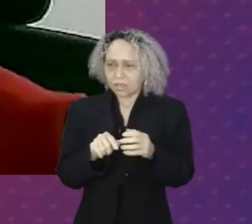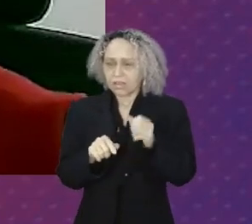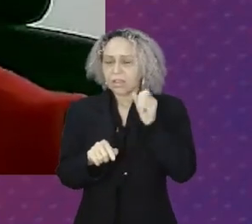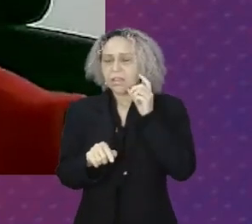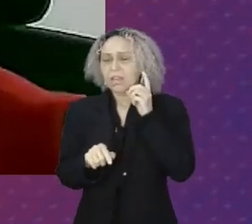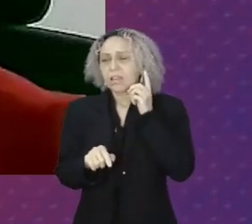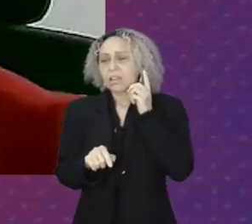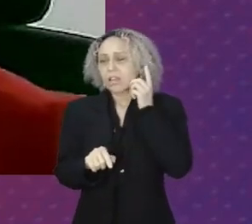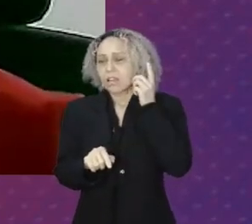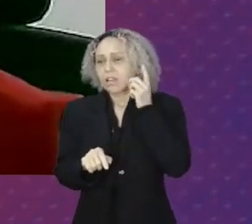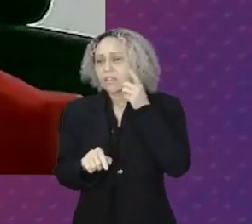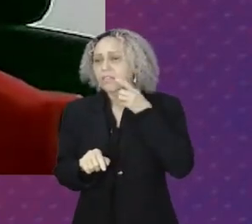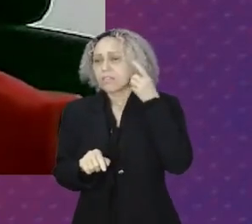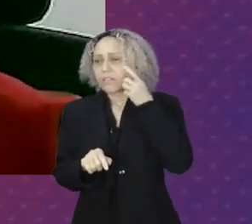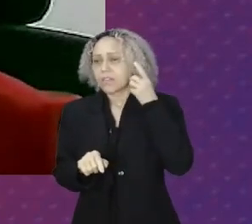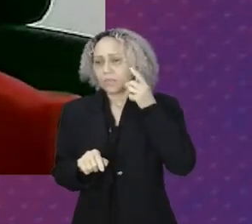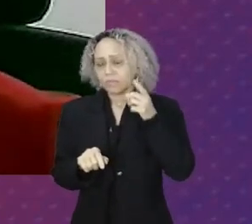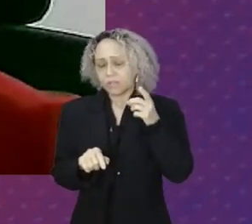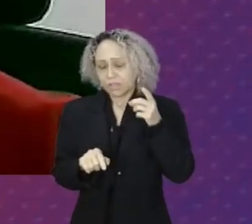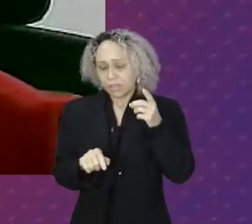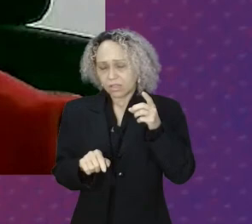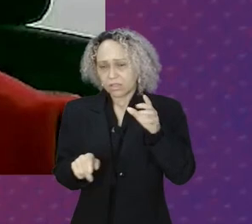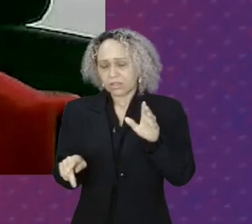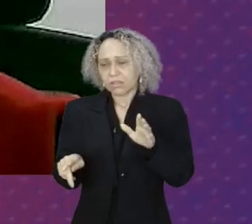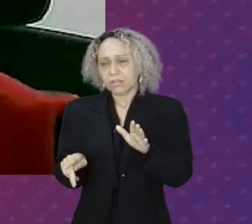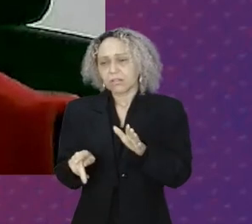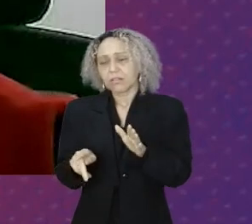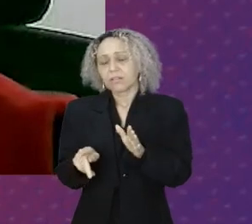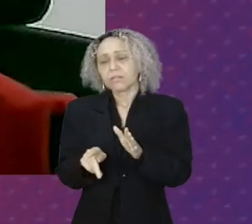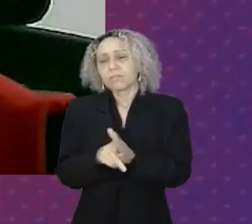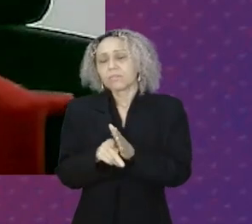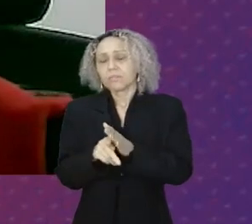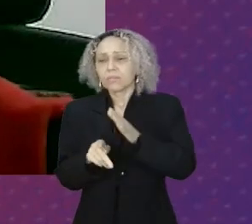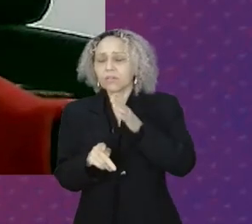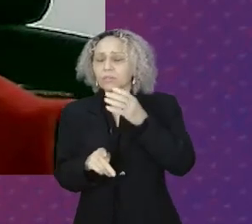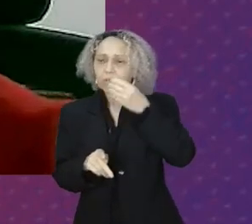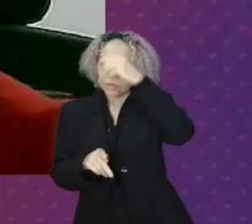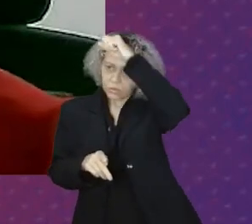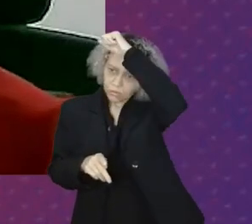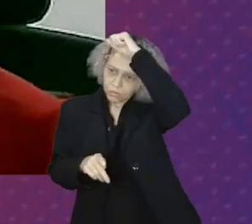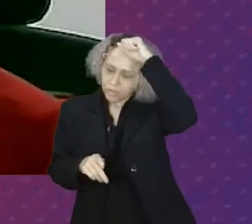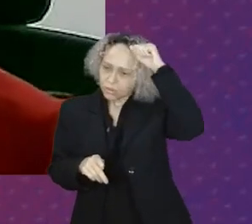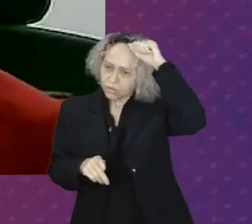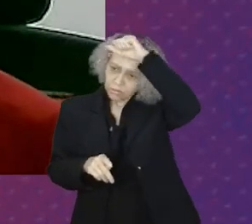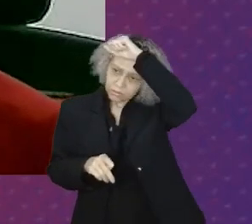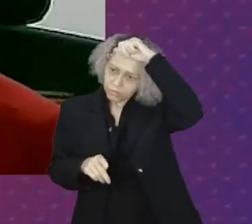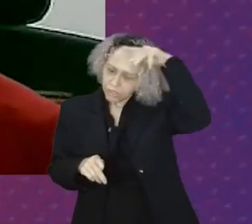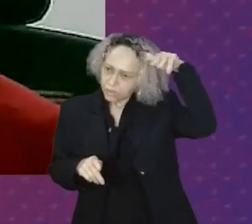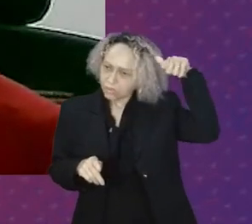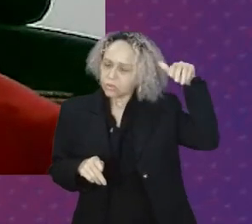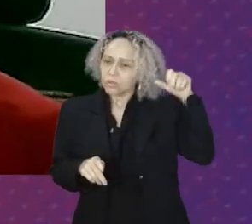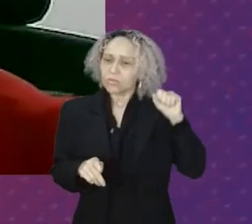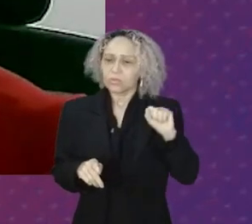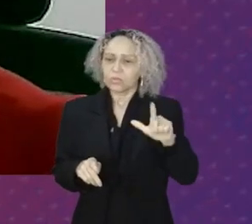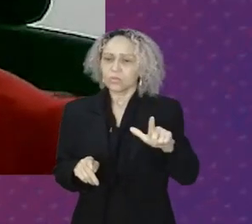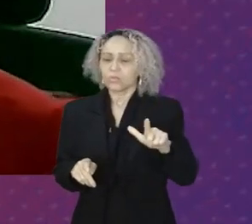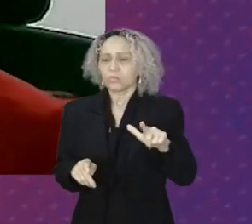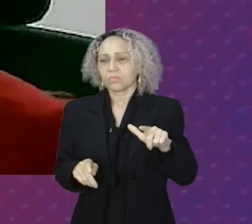Sul, nossa companheira Camila Jara, que imediatamente ao